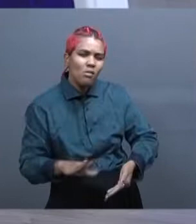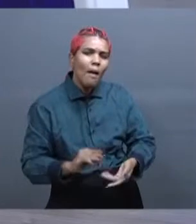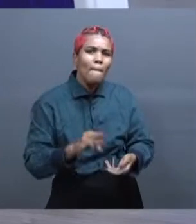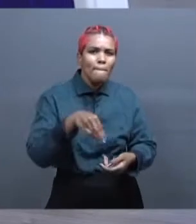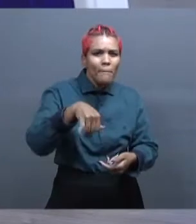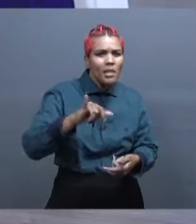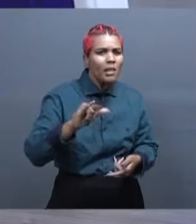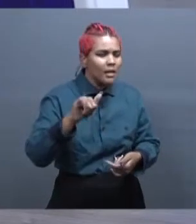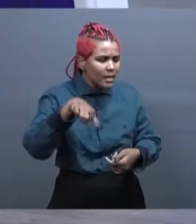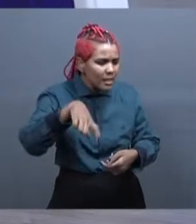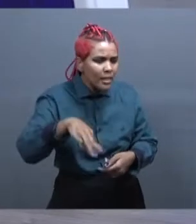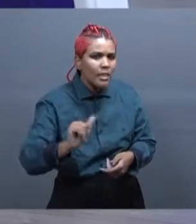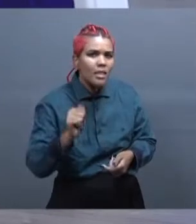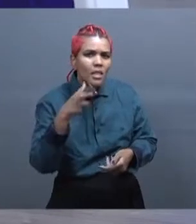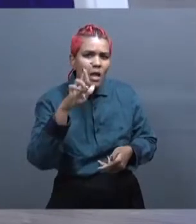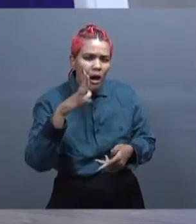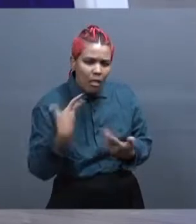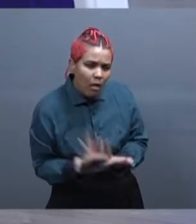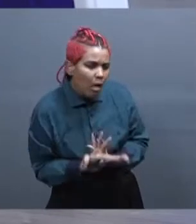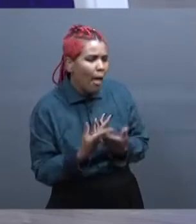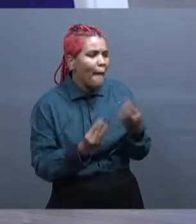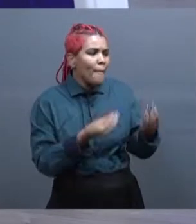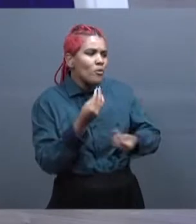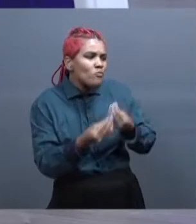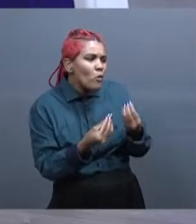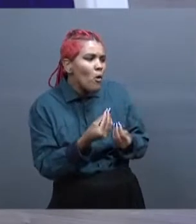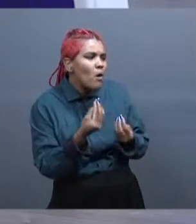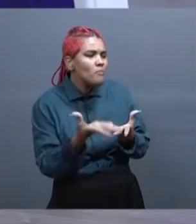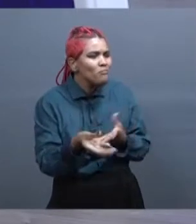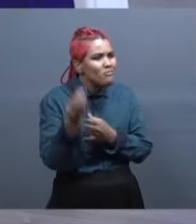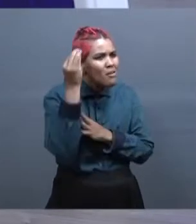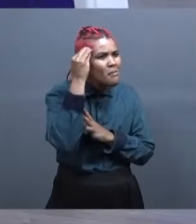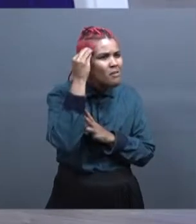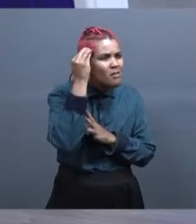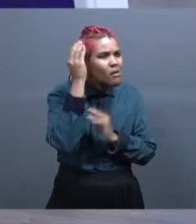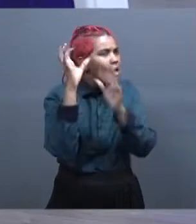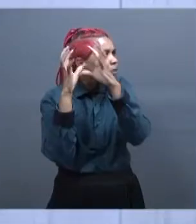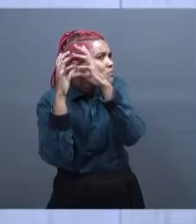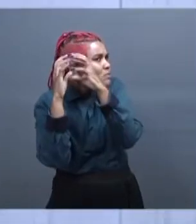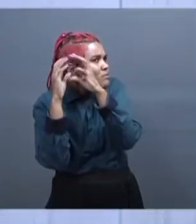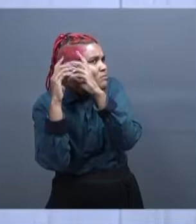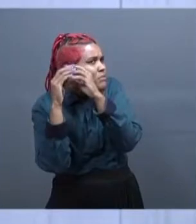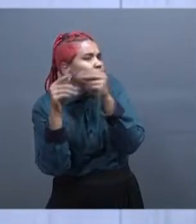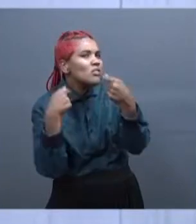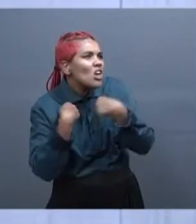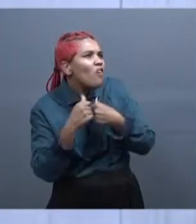nossa psique ele dan do indivíduo é porque vou mudar vou mexer no corpo